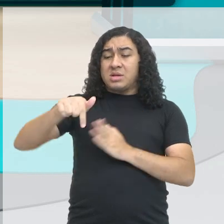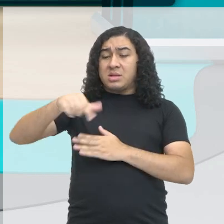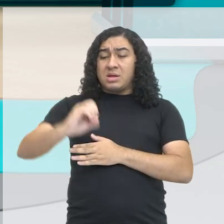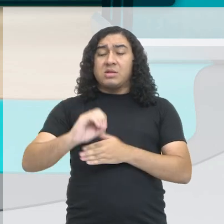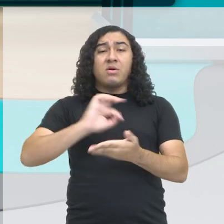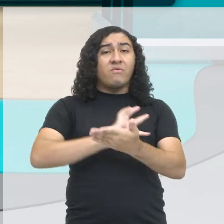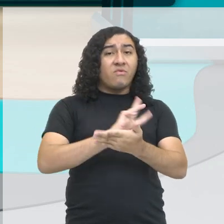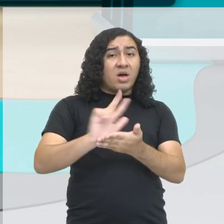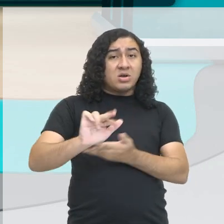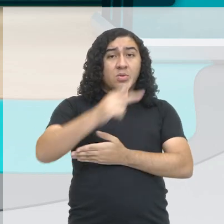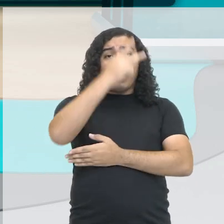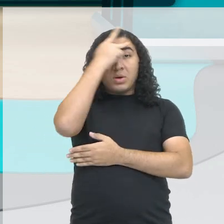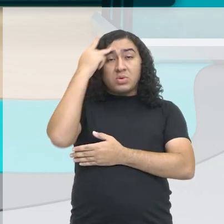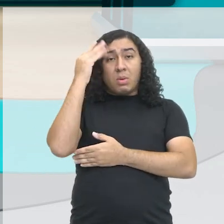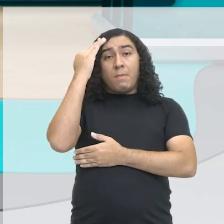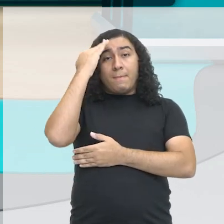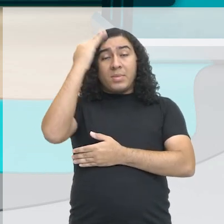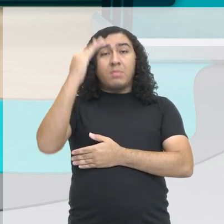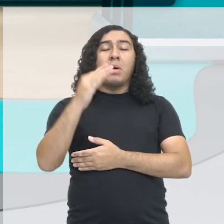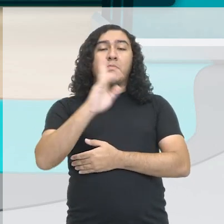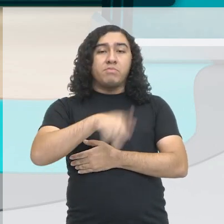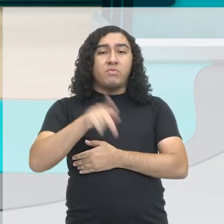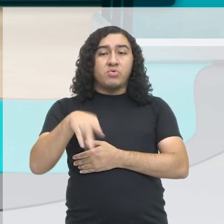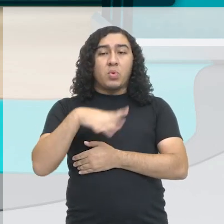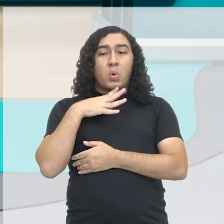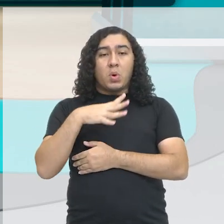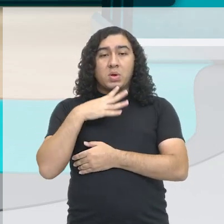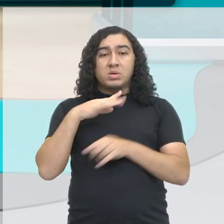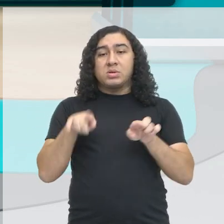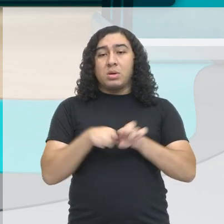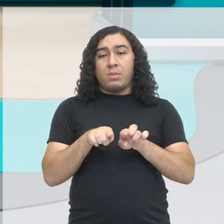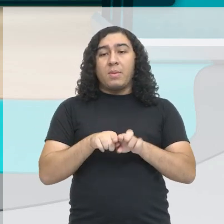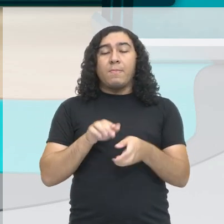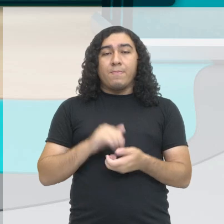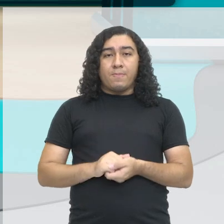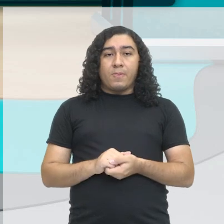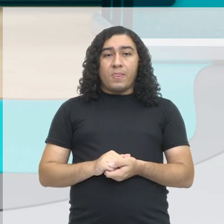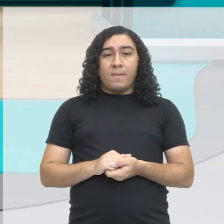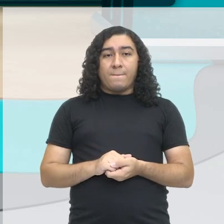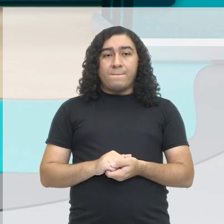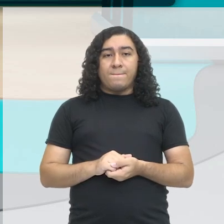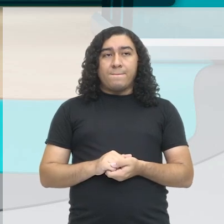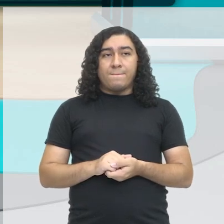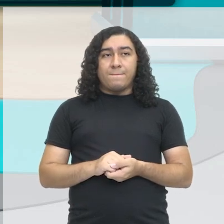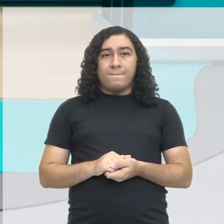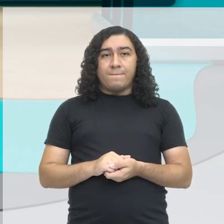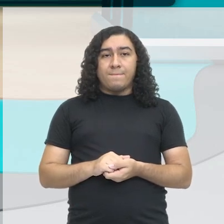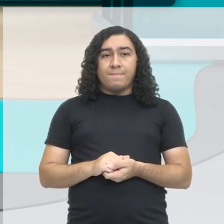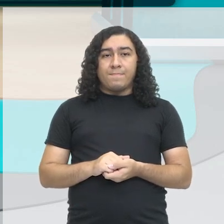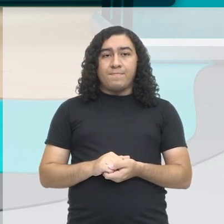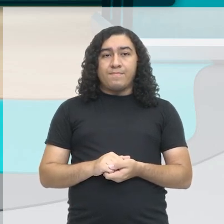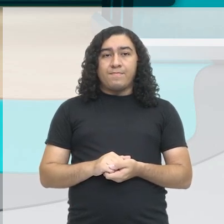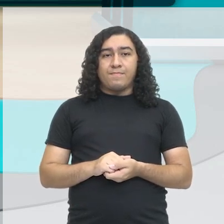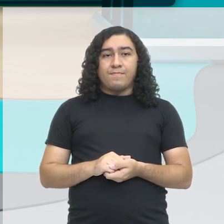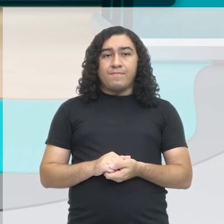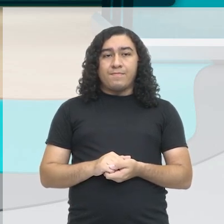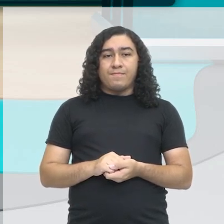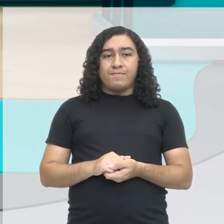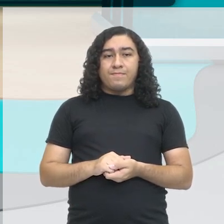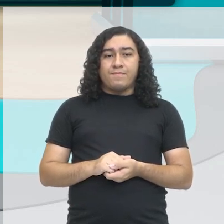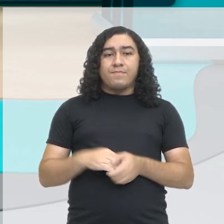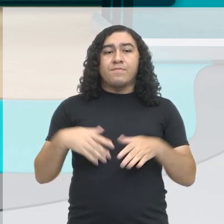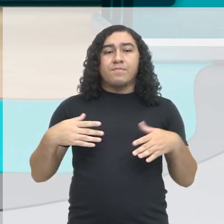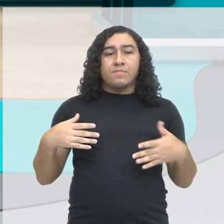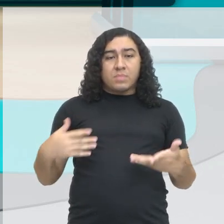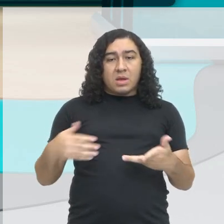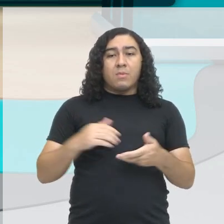pessoas, principalmente os professores, conhecem. Talvez os alunos não devam conhecer, mas ela ficou por muito